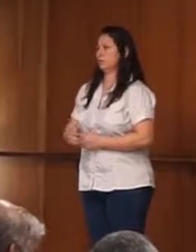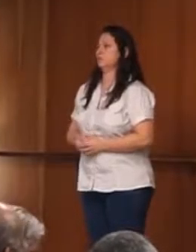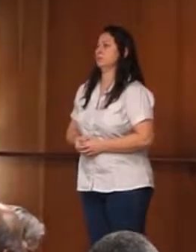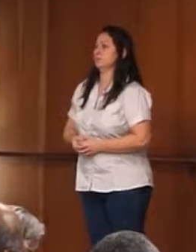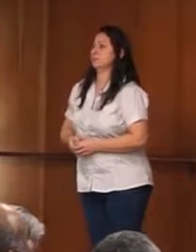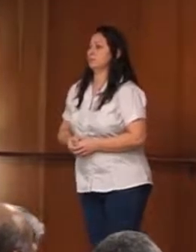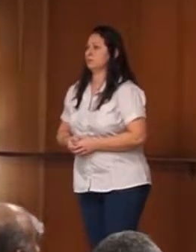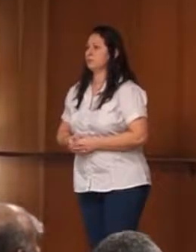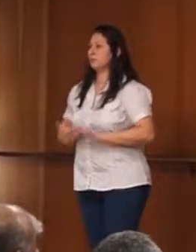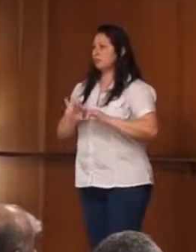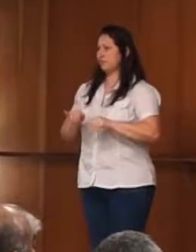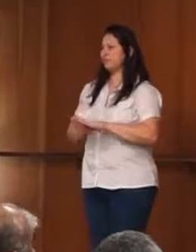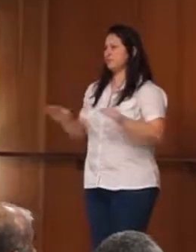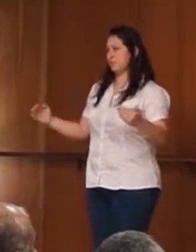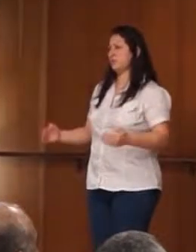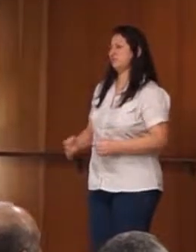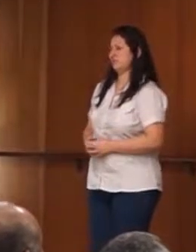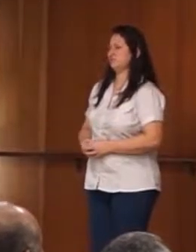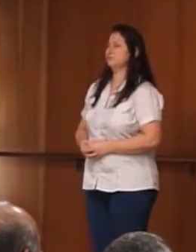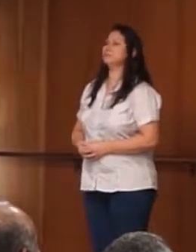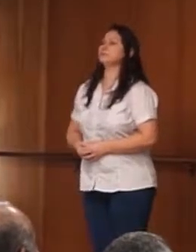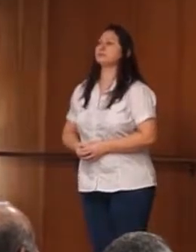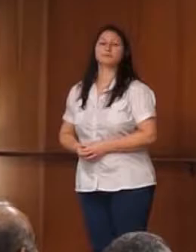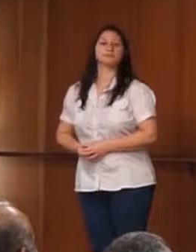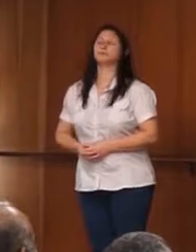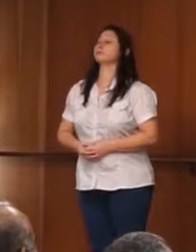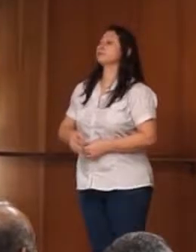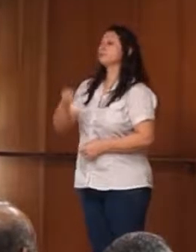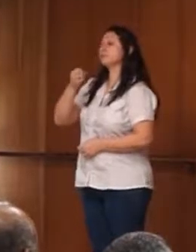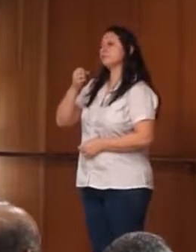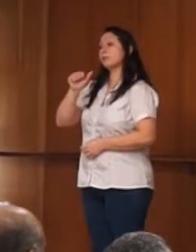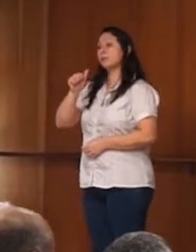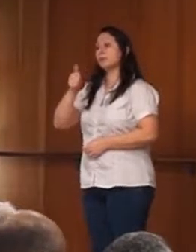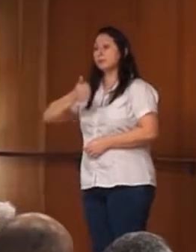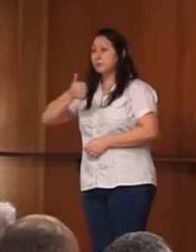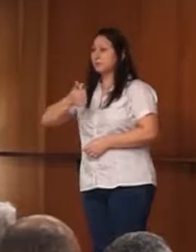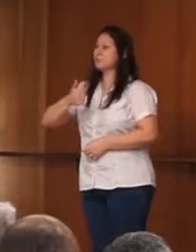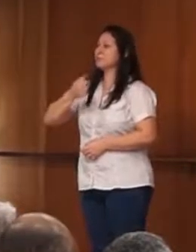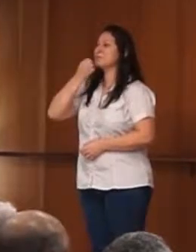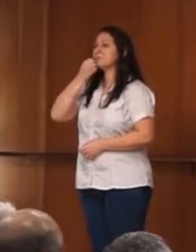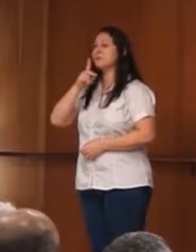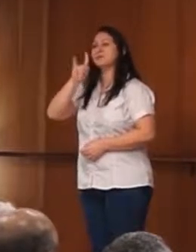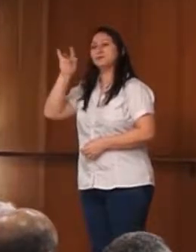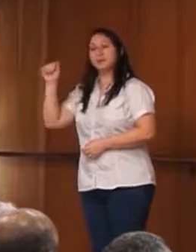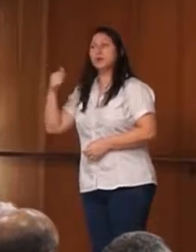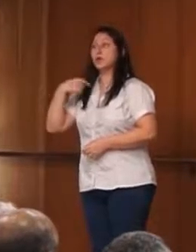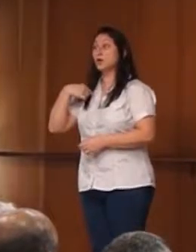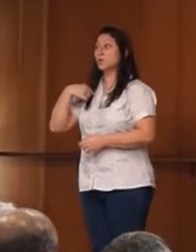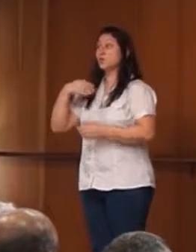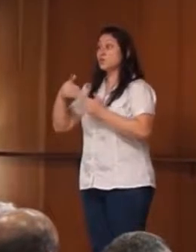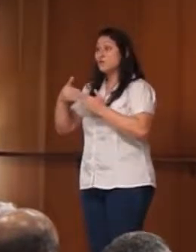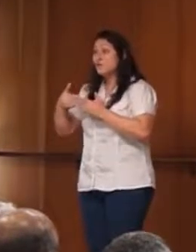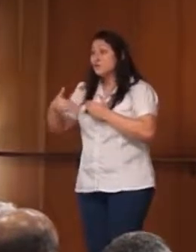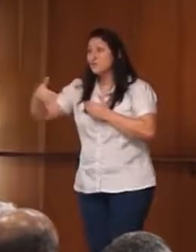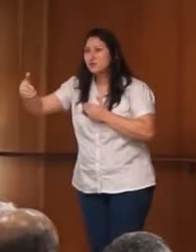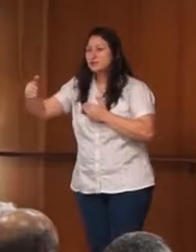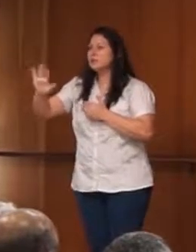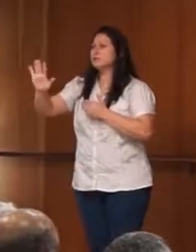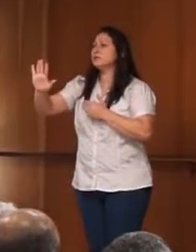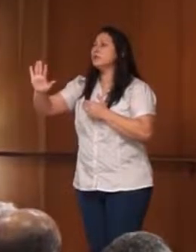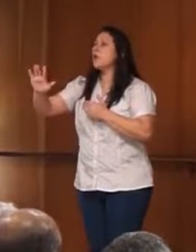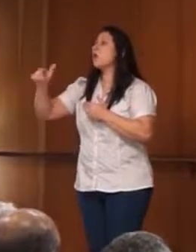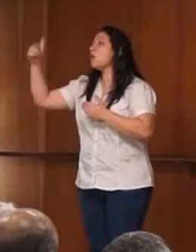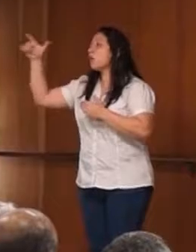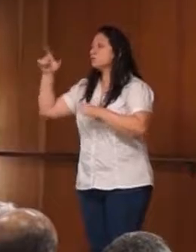Primeiramente, bom dia a todos. Eu vou um pouco mais longe que o professor Kant. Um pouco mais longe, não. Na verdade, eu vou em